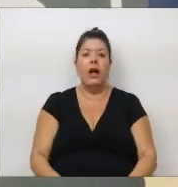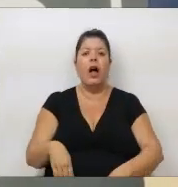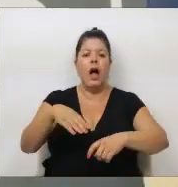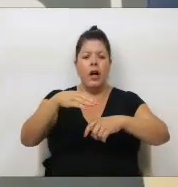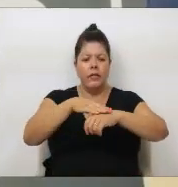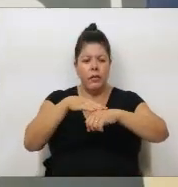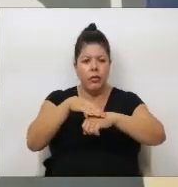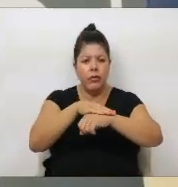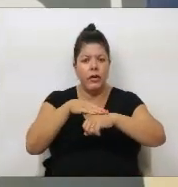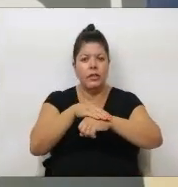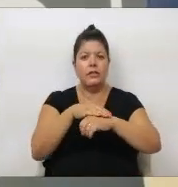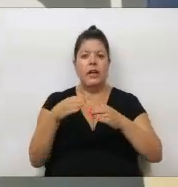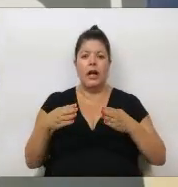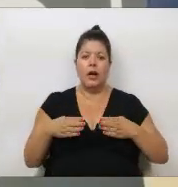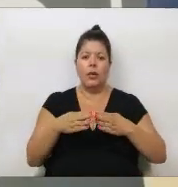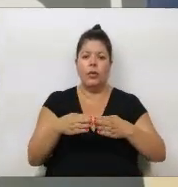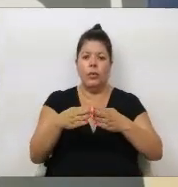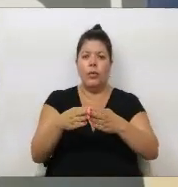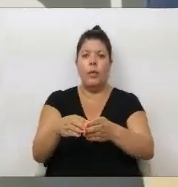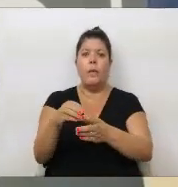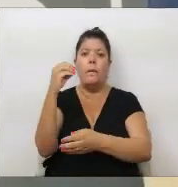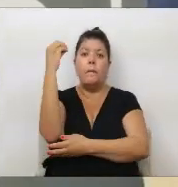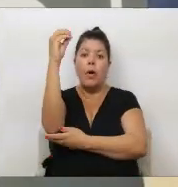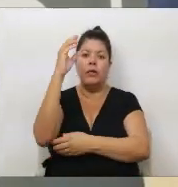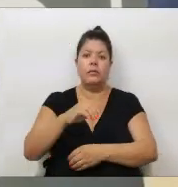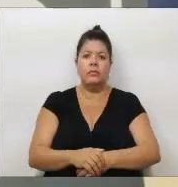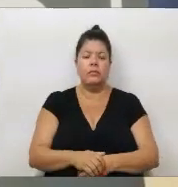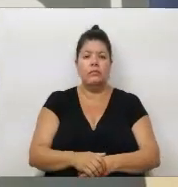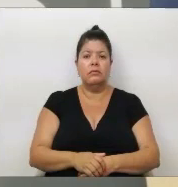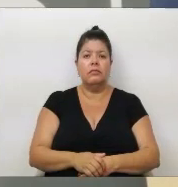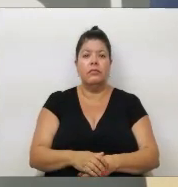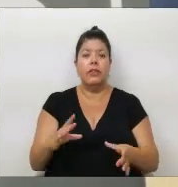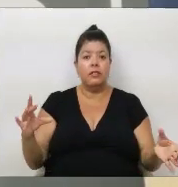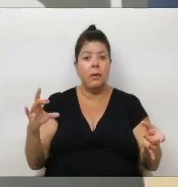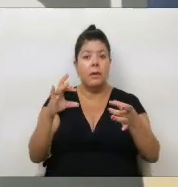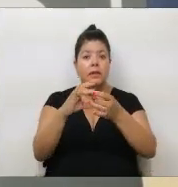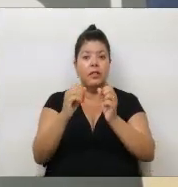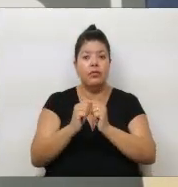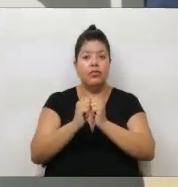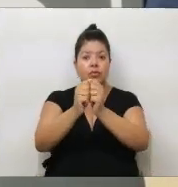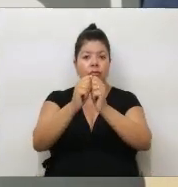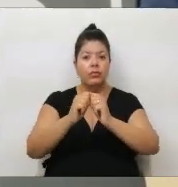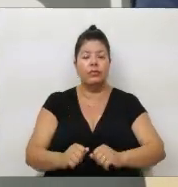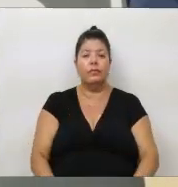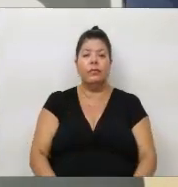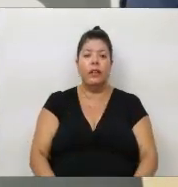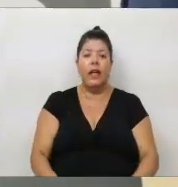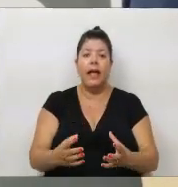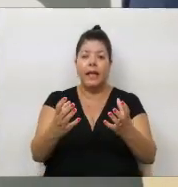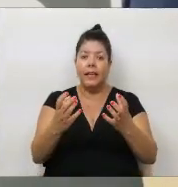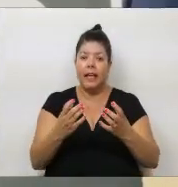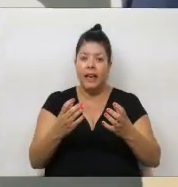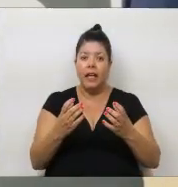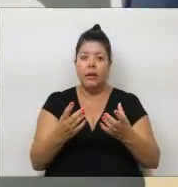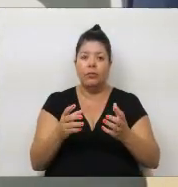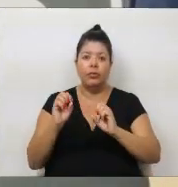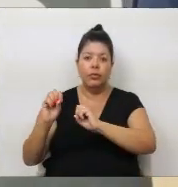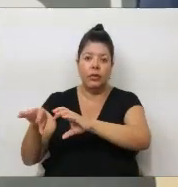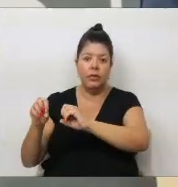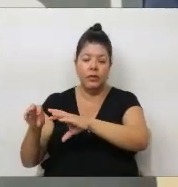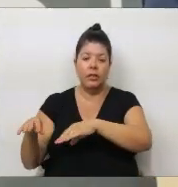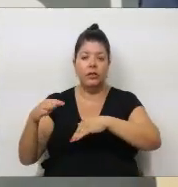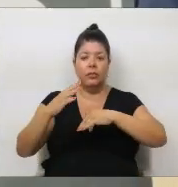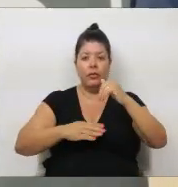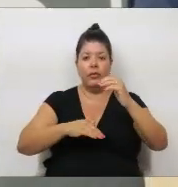Vamos fazer a parceria em que se divida os gastos. Nós queremos trazer ensino profissionalizante, nós queremos